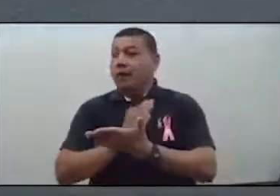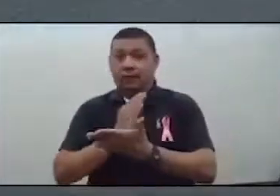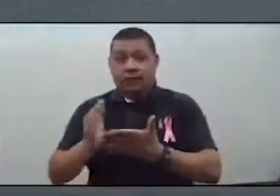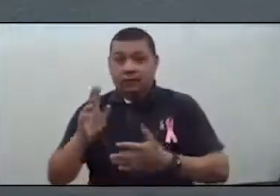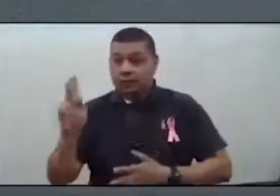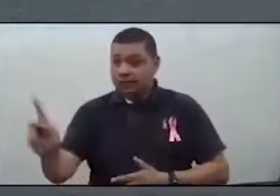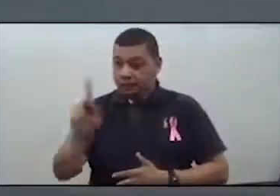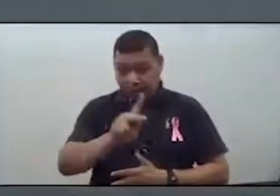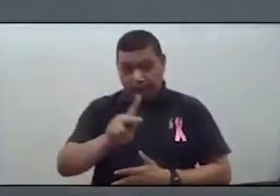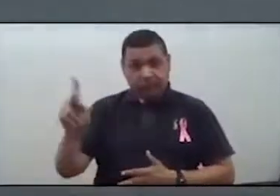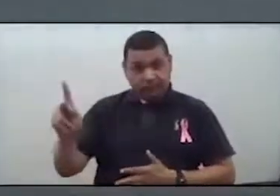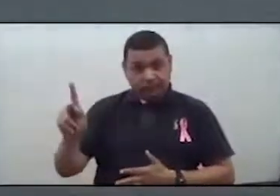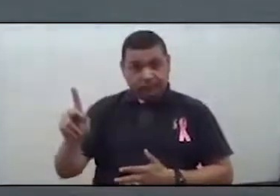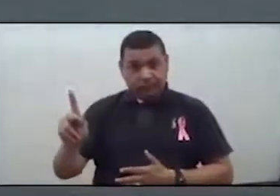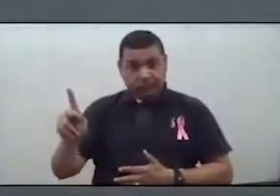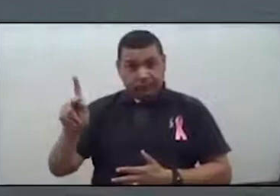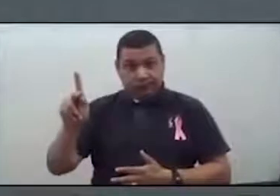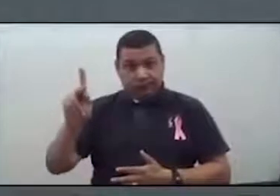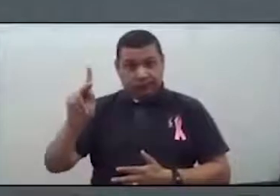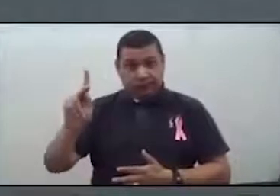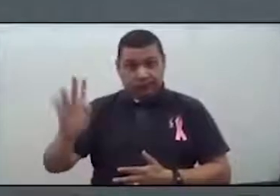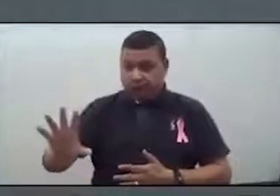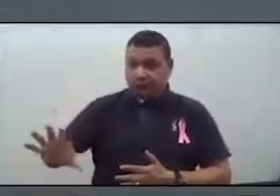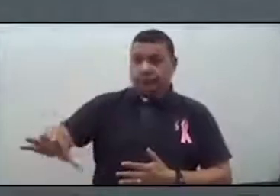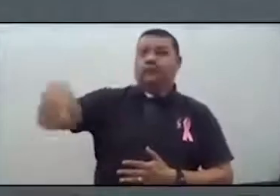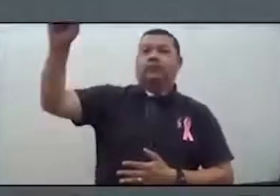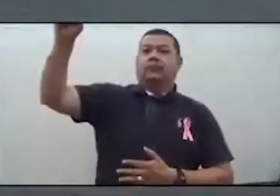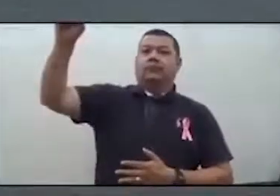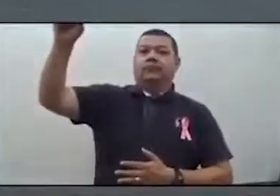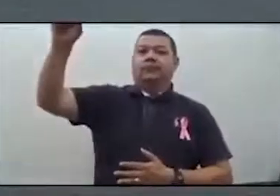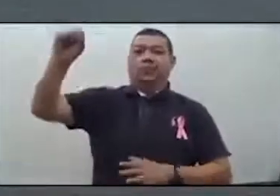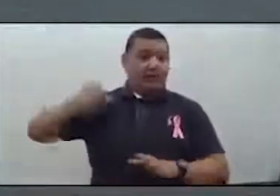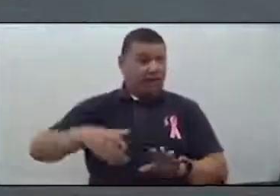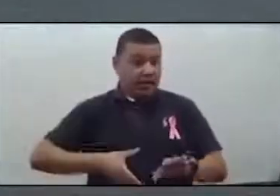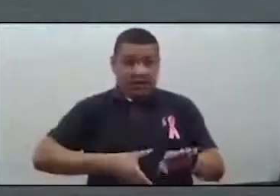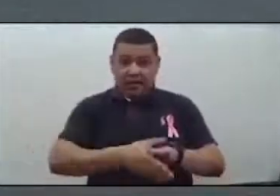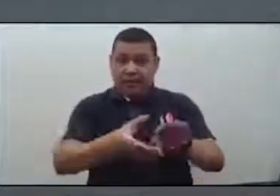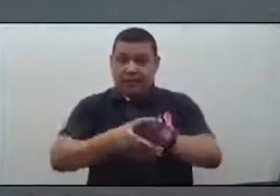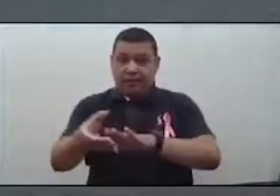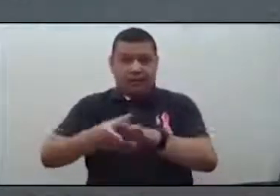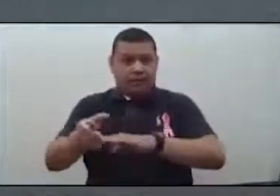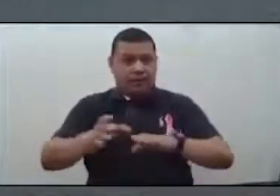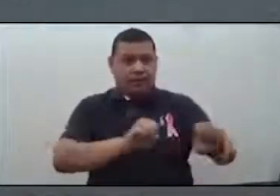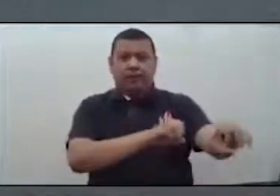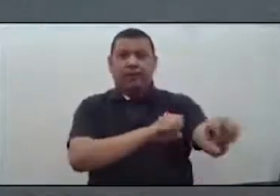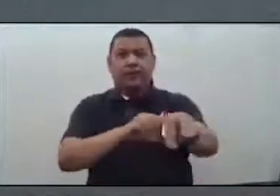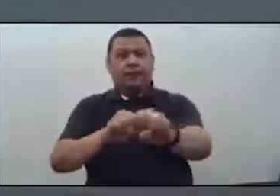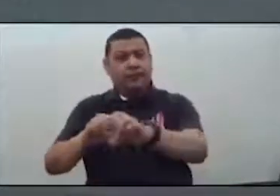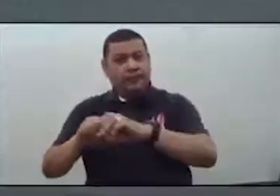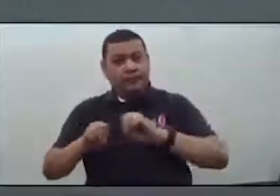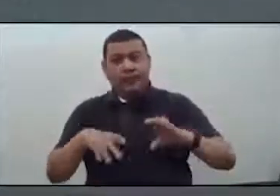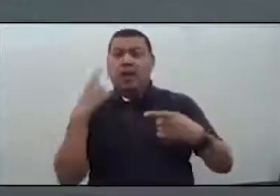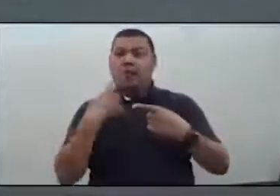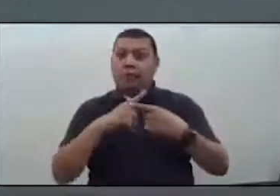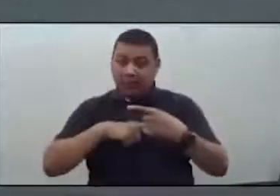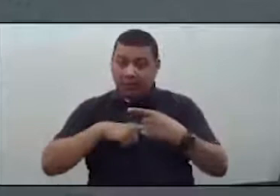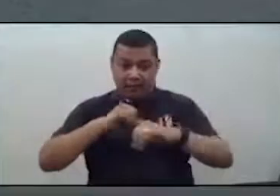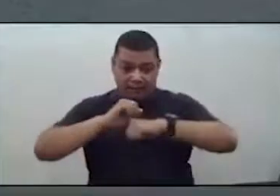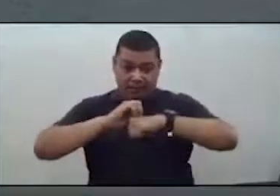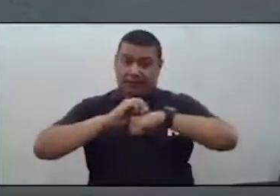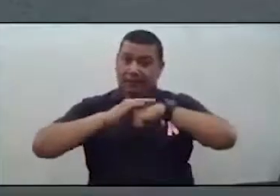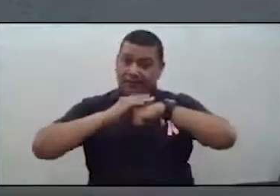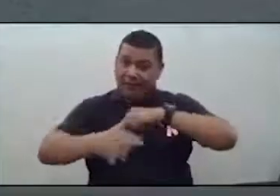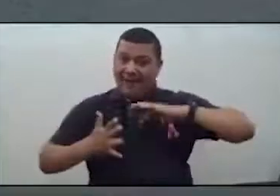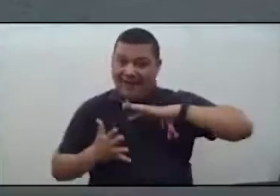professores que se destacaram em levar conhecimento aos seus alunos, mesmo em época de pandemia. Então,